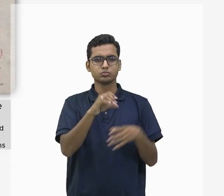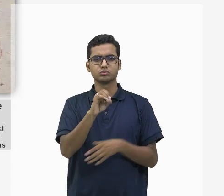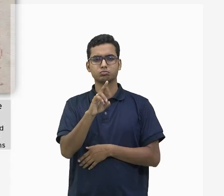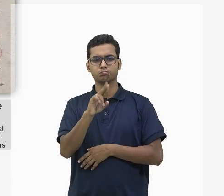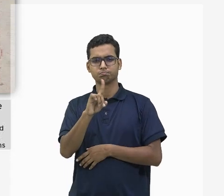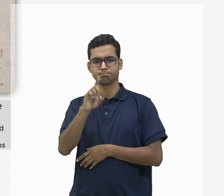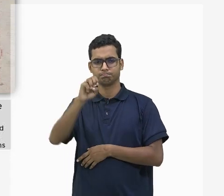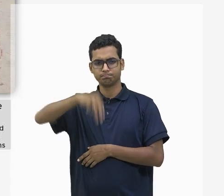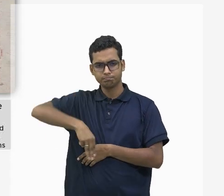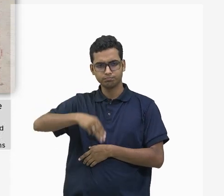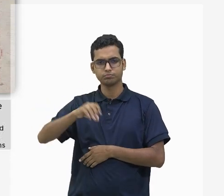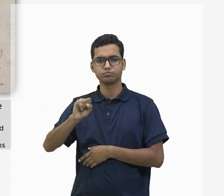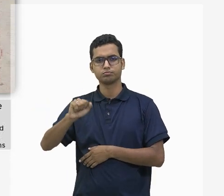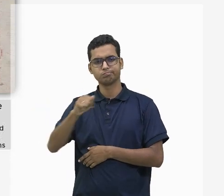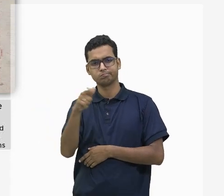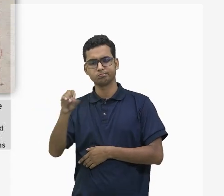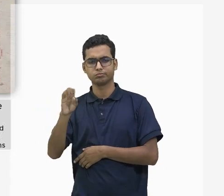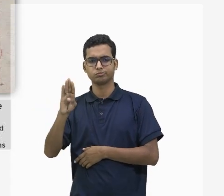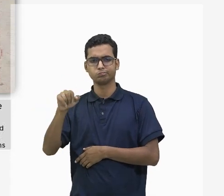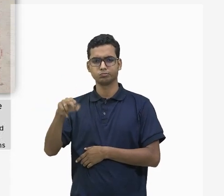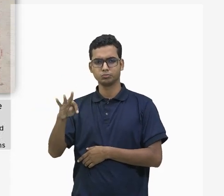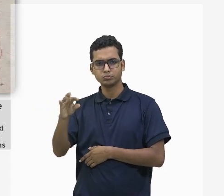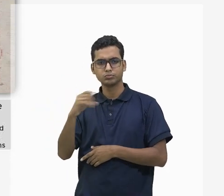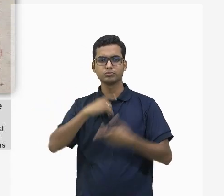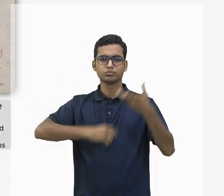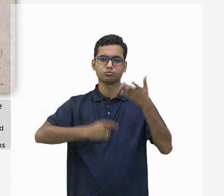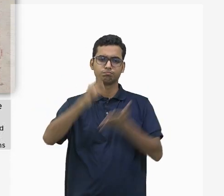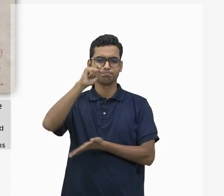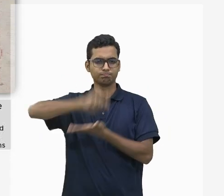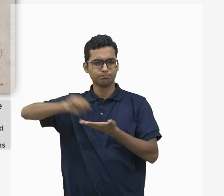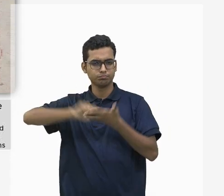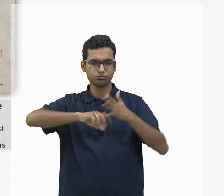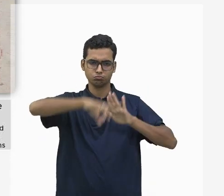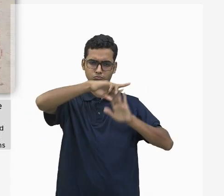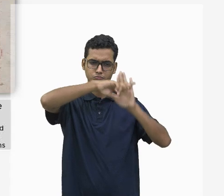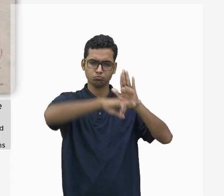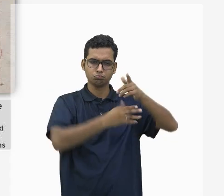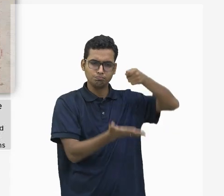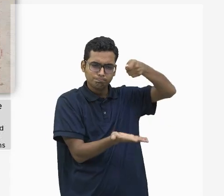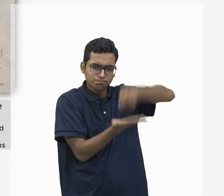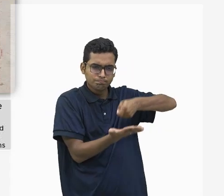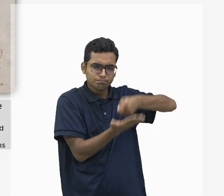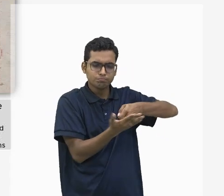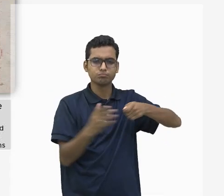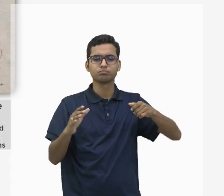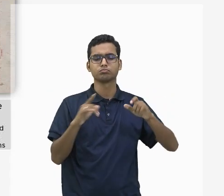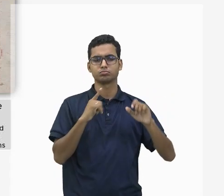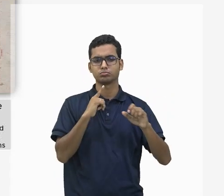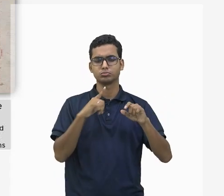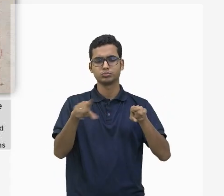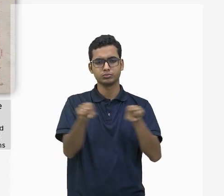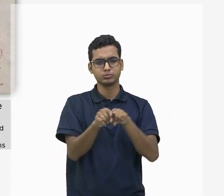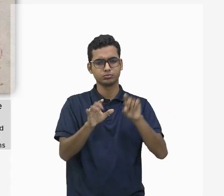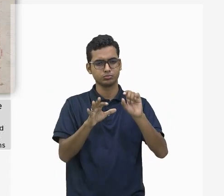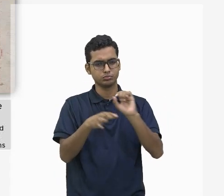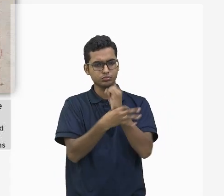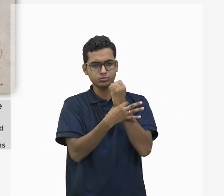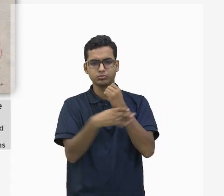as regras de São Bento, tá? Um conjunto de regras rígidas que regulavam a vida dos monges dentro